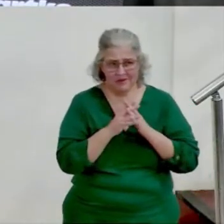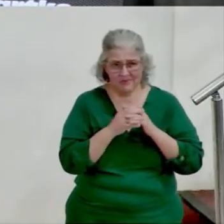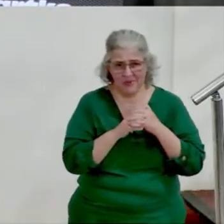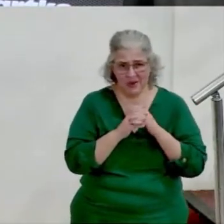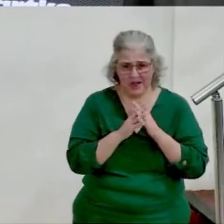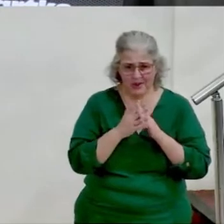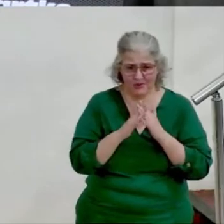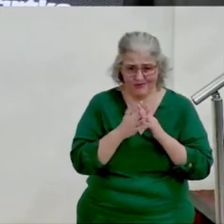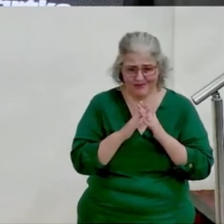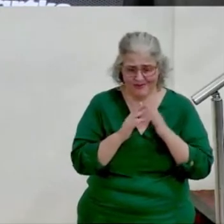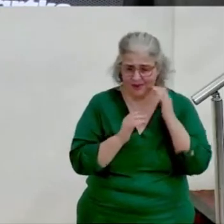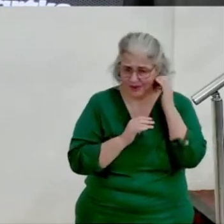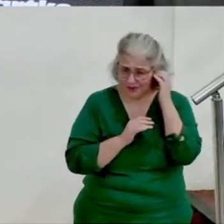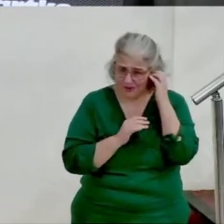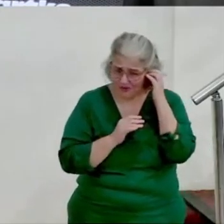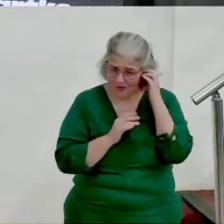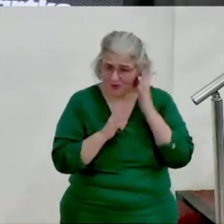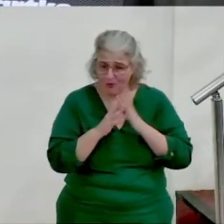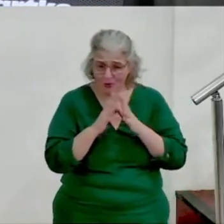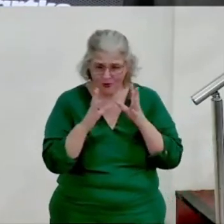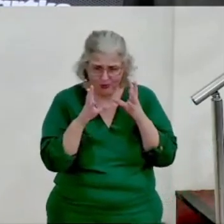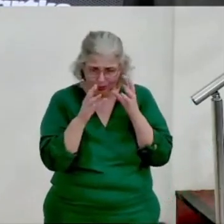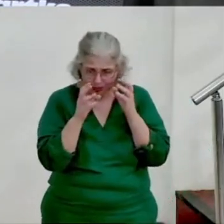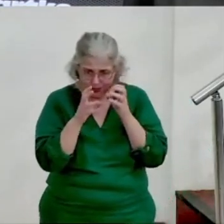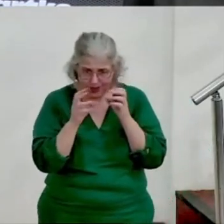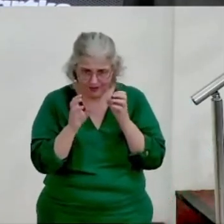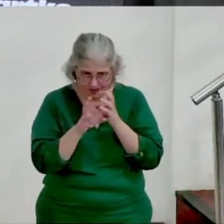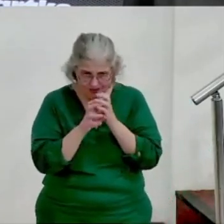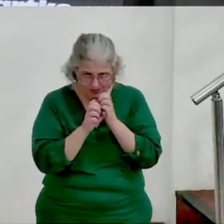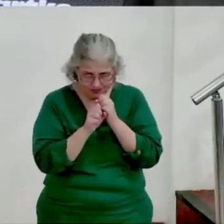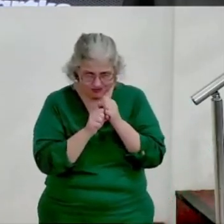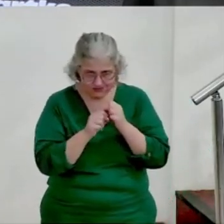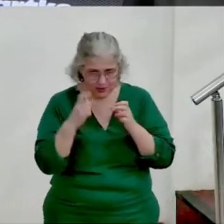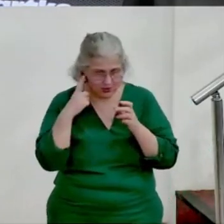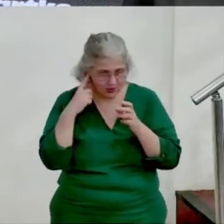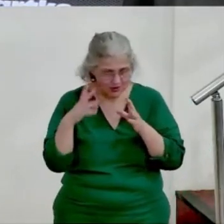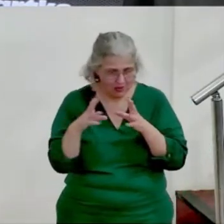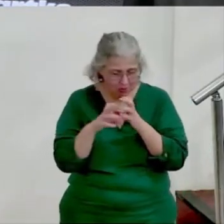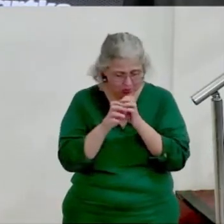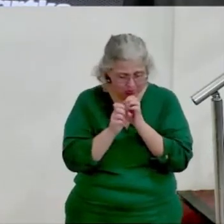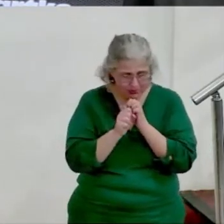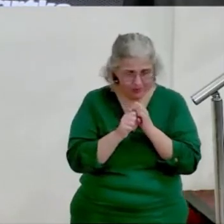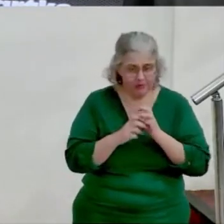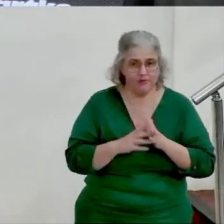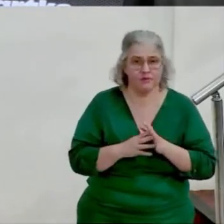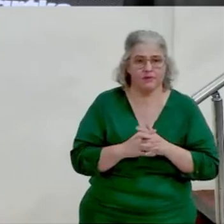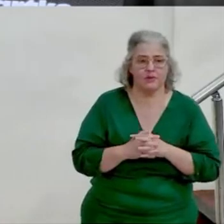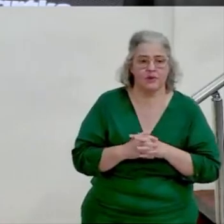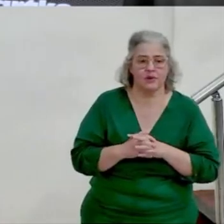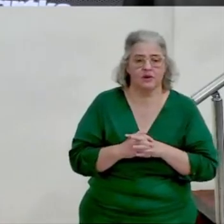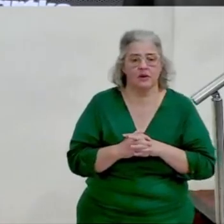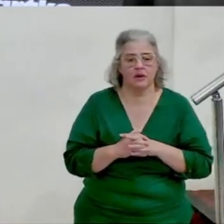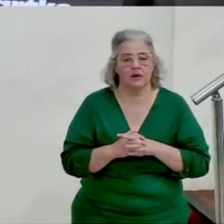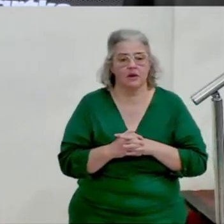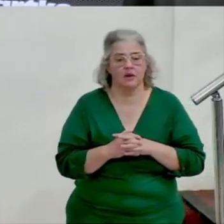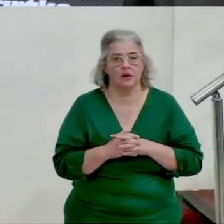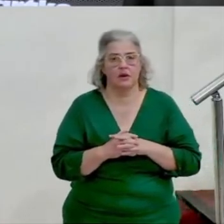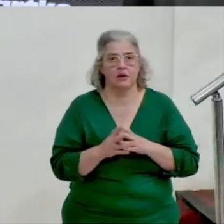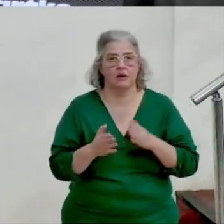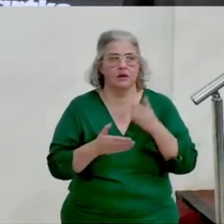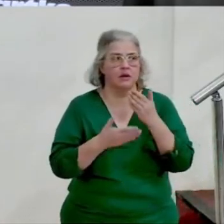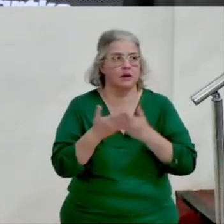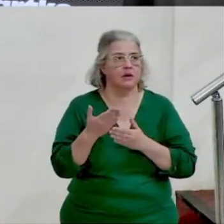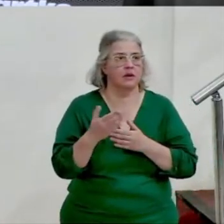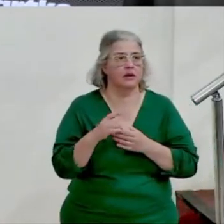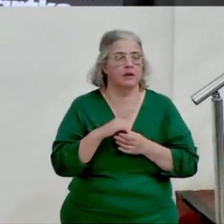cabeça, passavam pela cabeça dos tessalonicenses também. O que Paulo quer fazer aqui é provar para eles que eles não têm